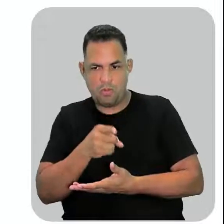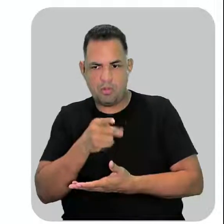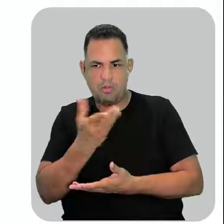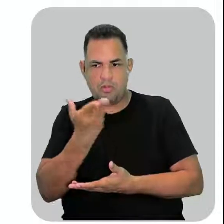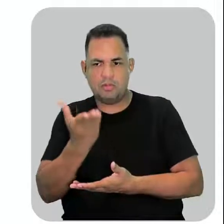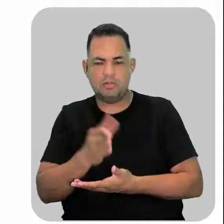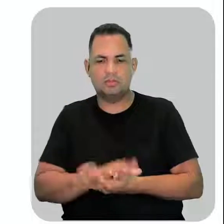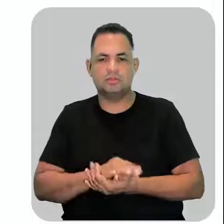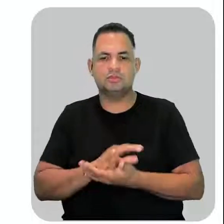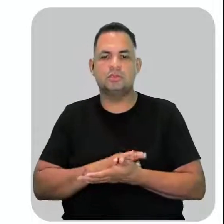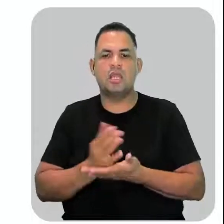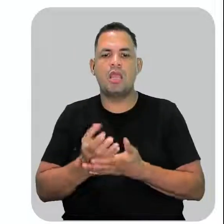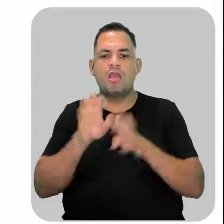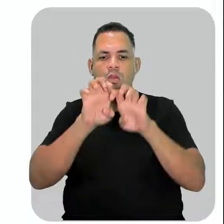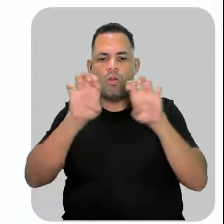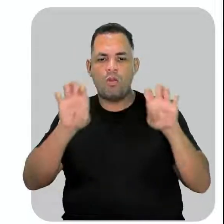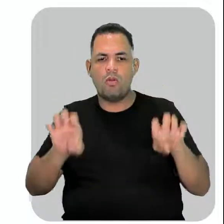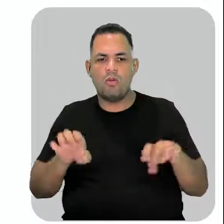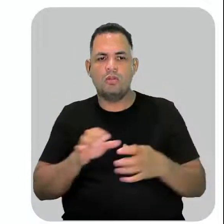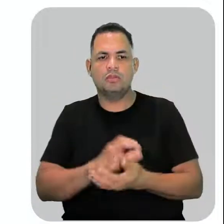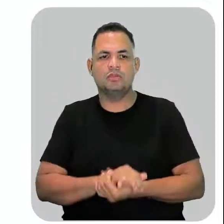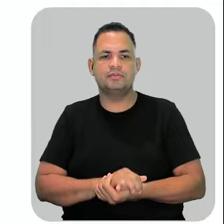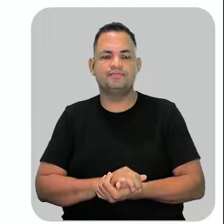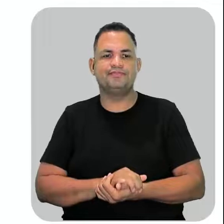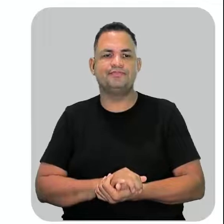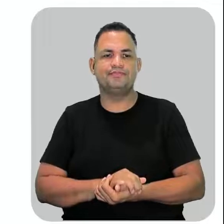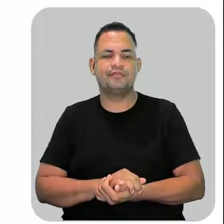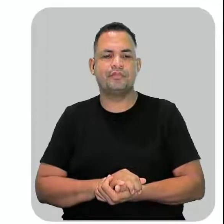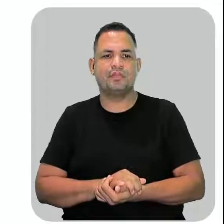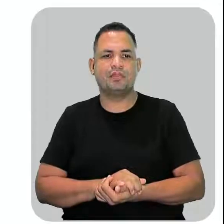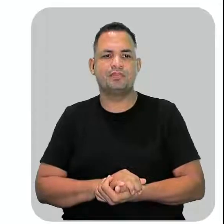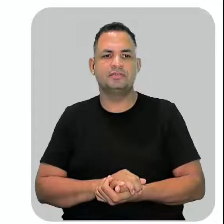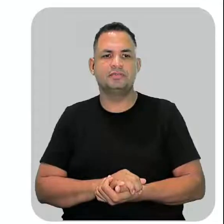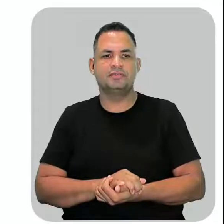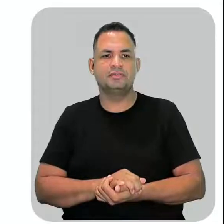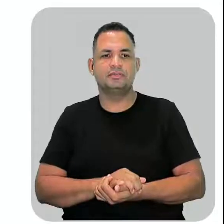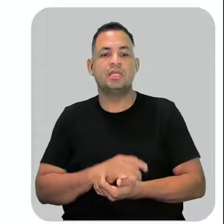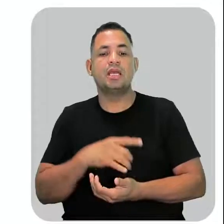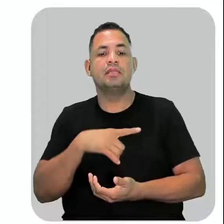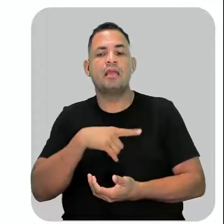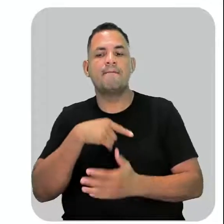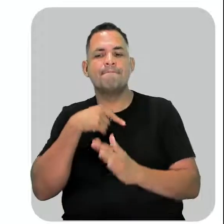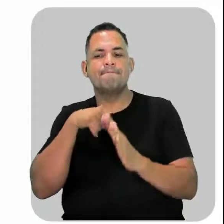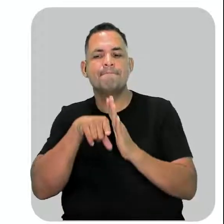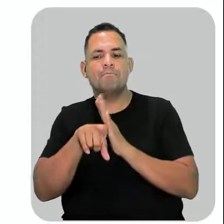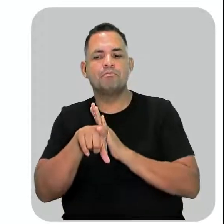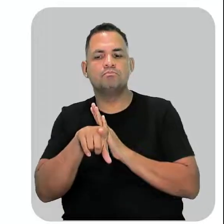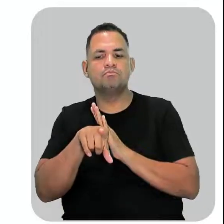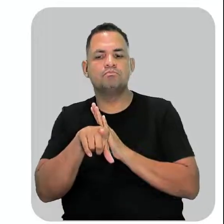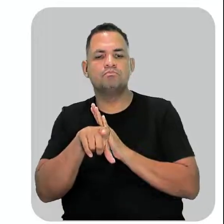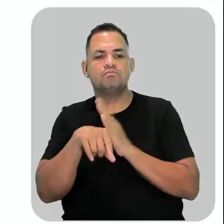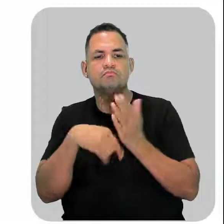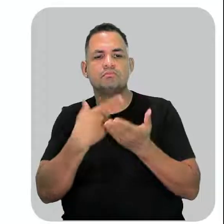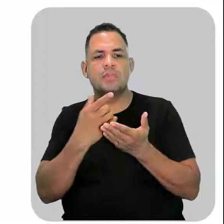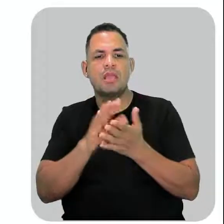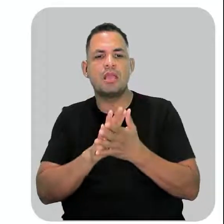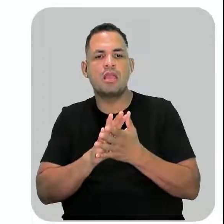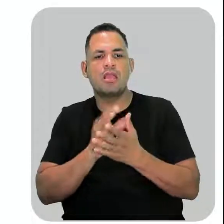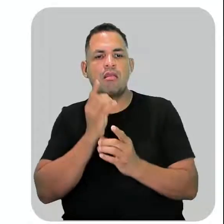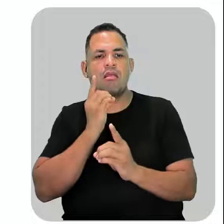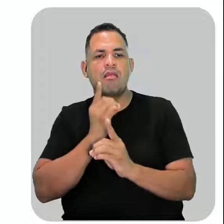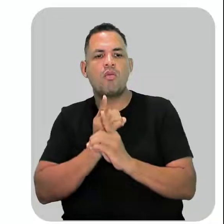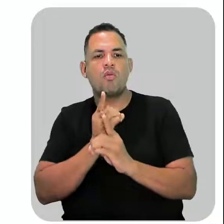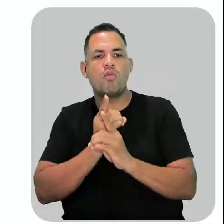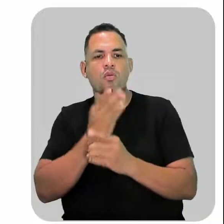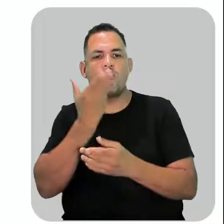né? Formando essa estrutura. E aí vem a pergunta. Ele quer que a gente determine a